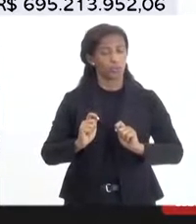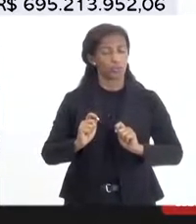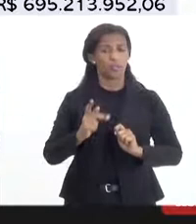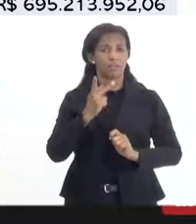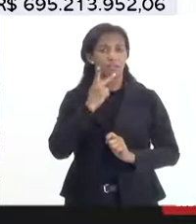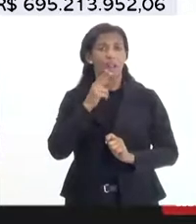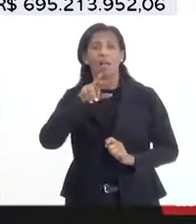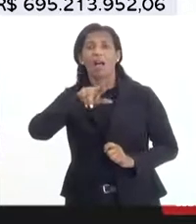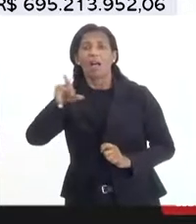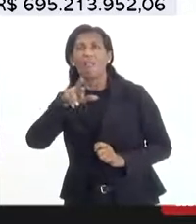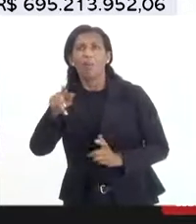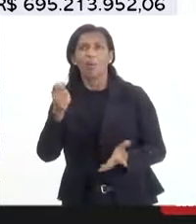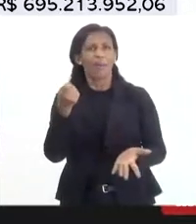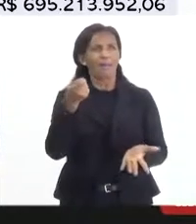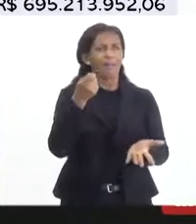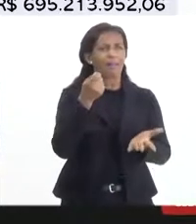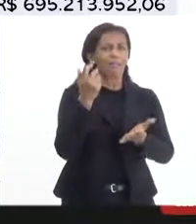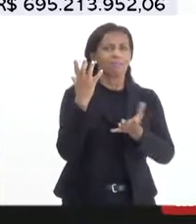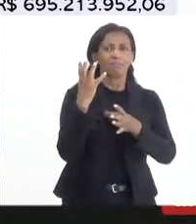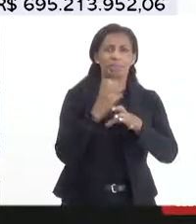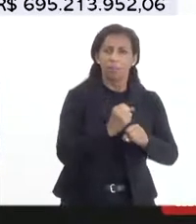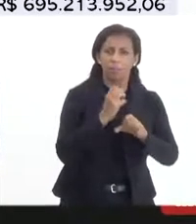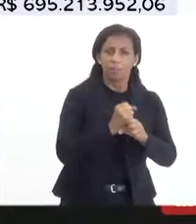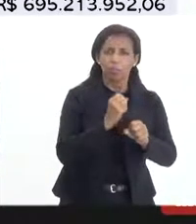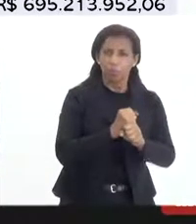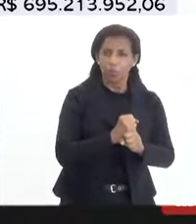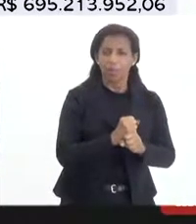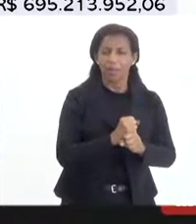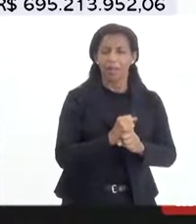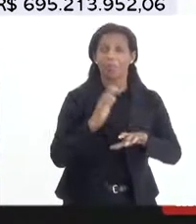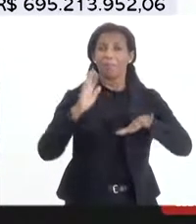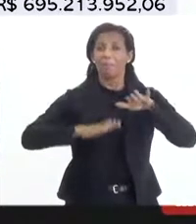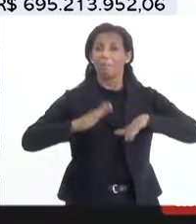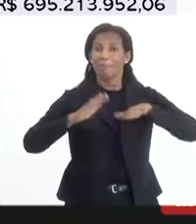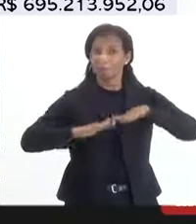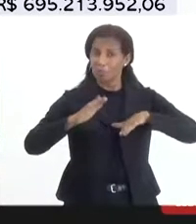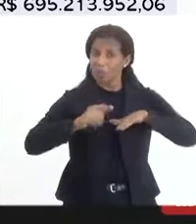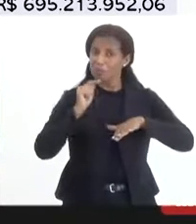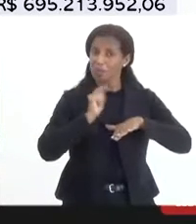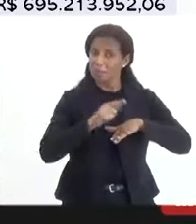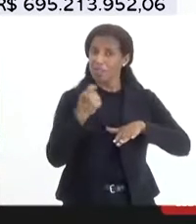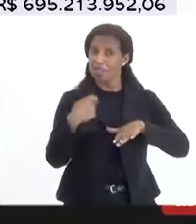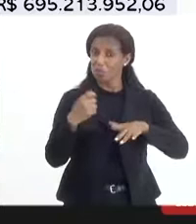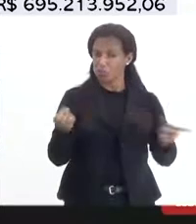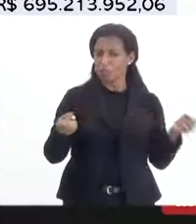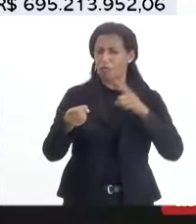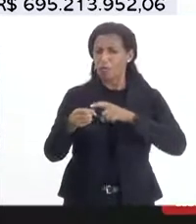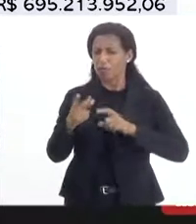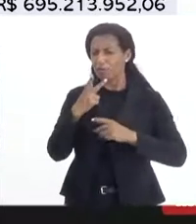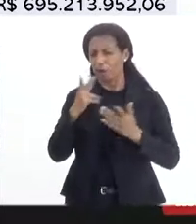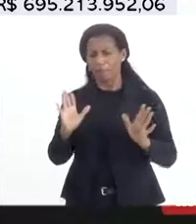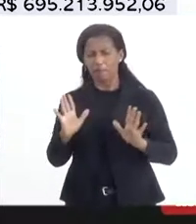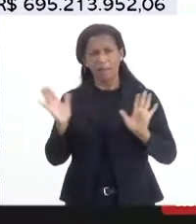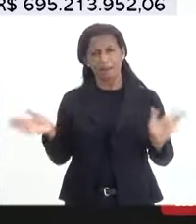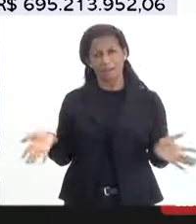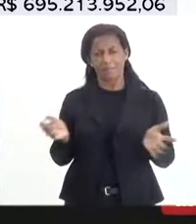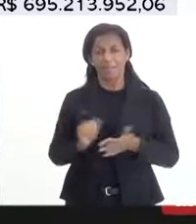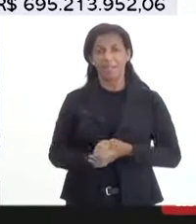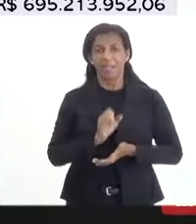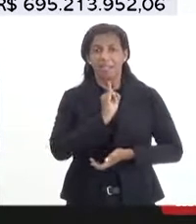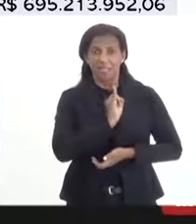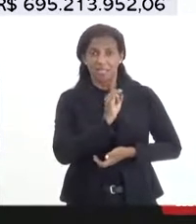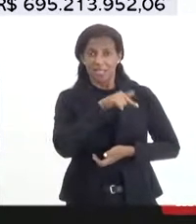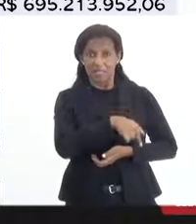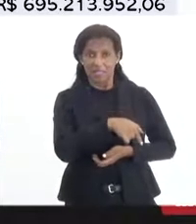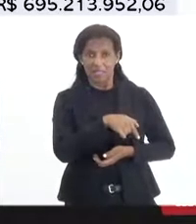são tributadas, mas mesmo que o auto seja abrangido por essa tese, ainda assim nós temos que voltar. Peraí, Se o contribuinte considerou que a operação